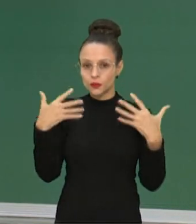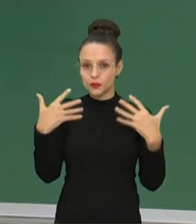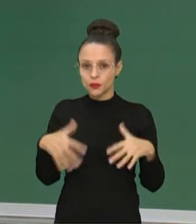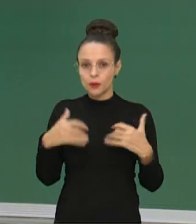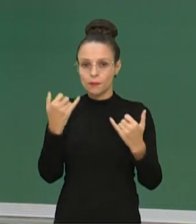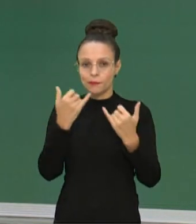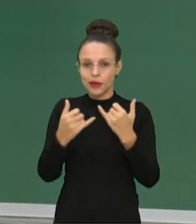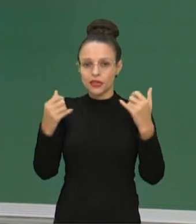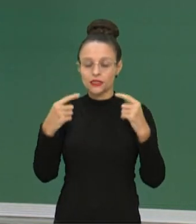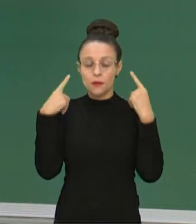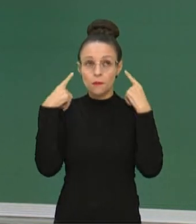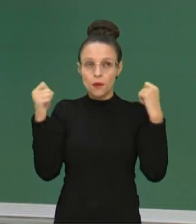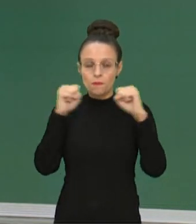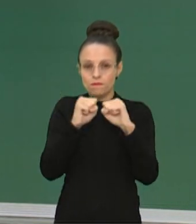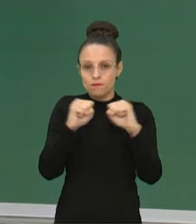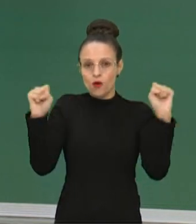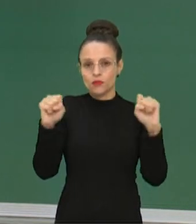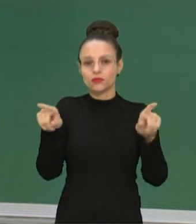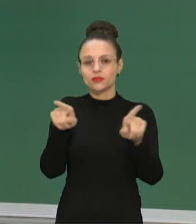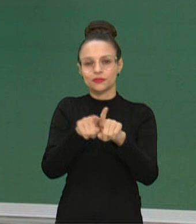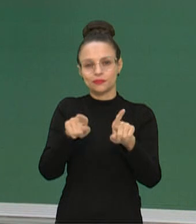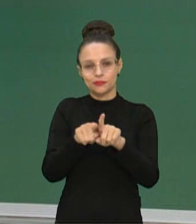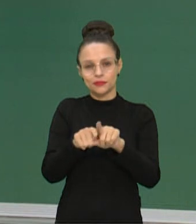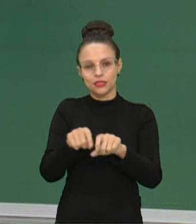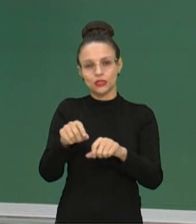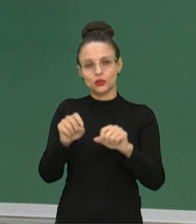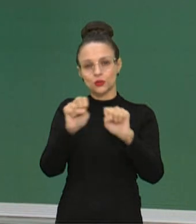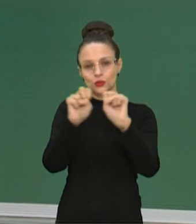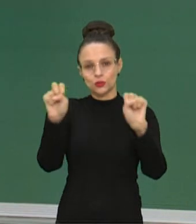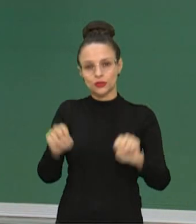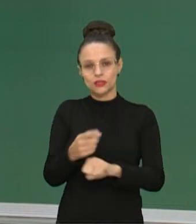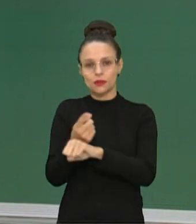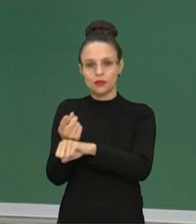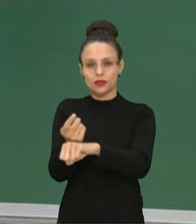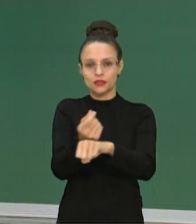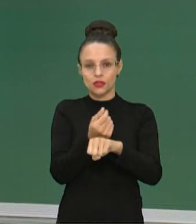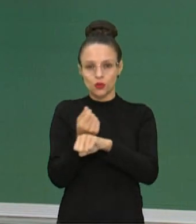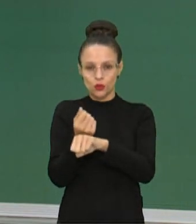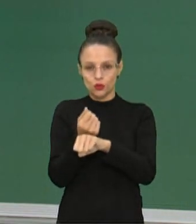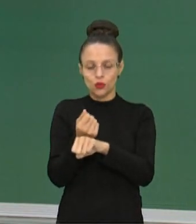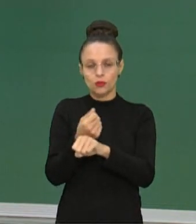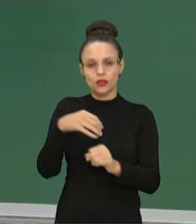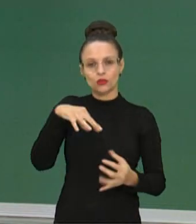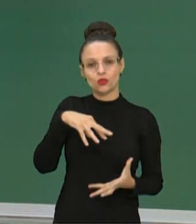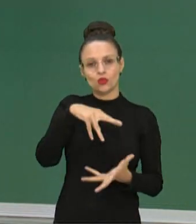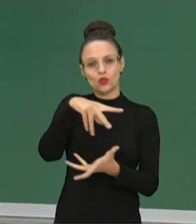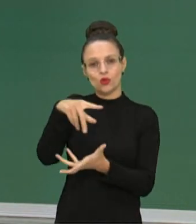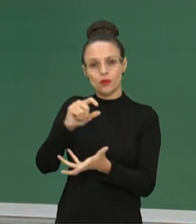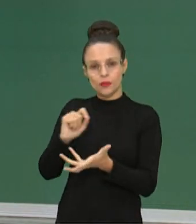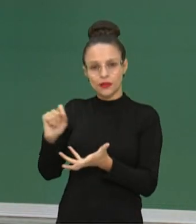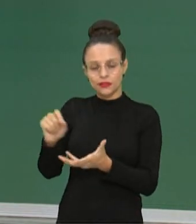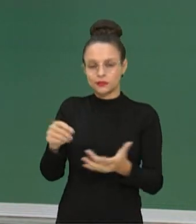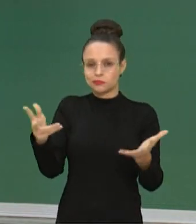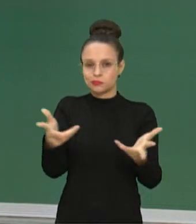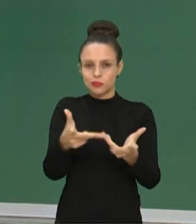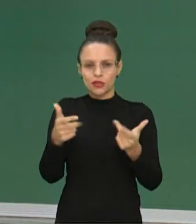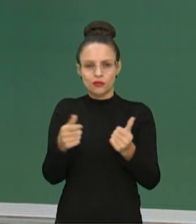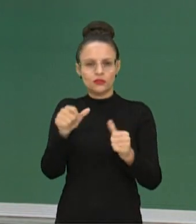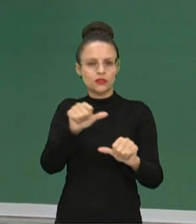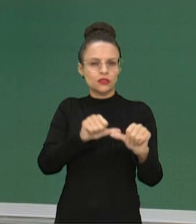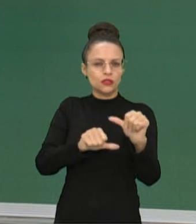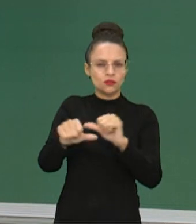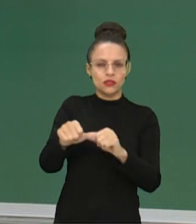uma bomba atômica tivesse caído nos sistemas econômicos do planeta. Espetacular essas transformações, independente